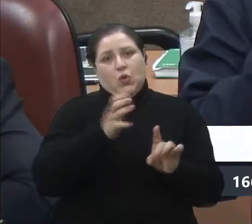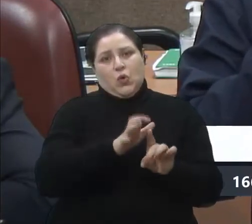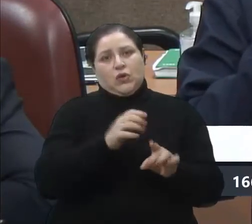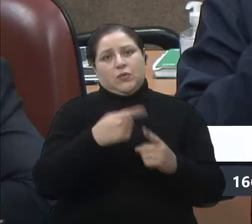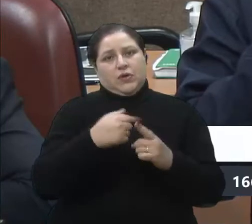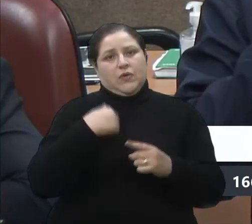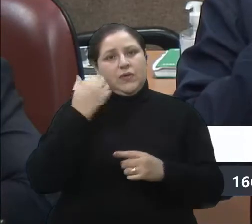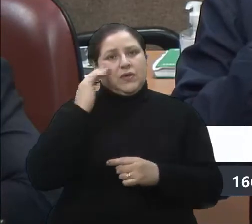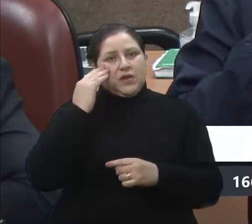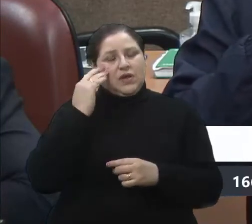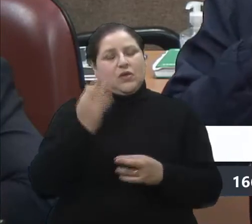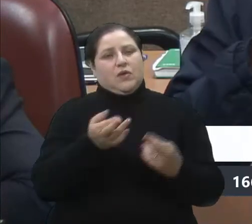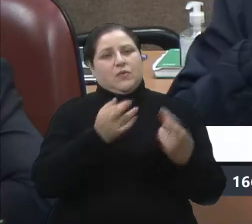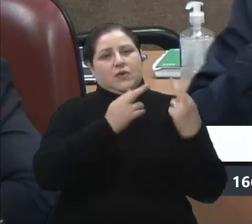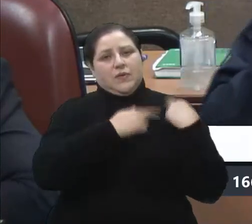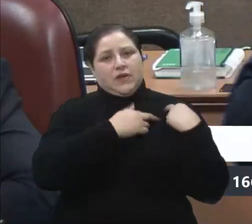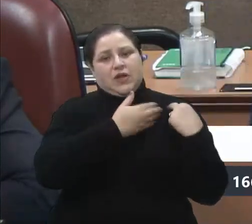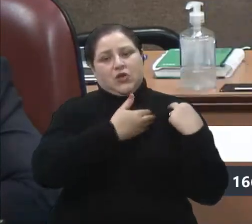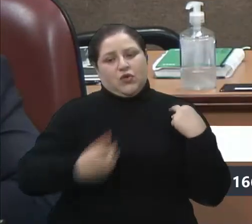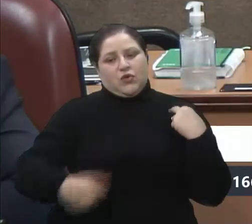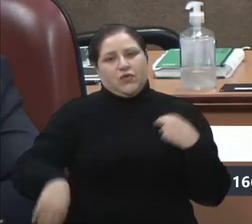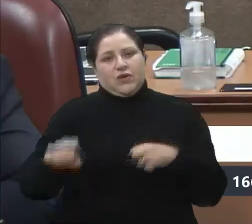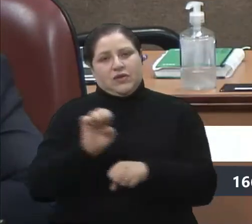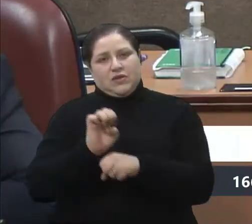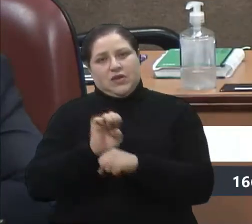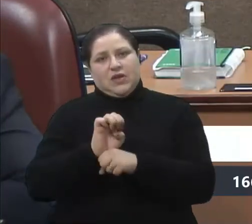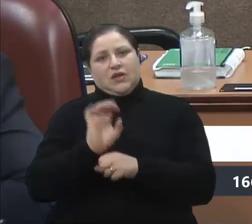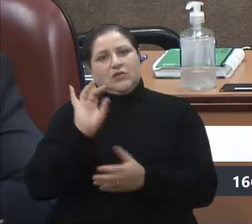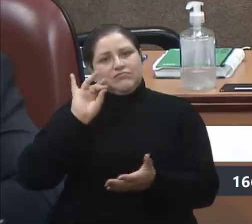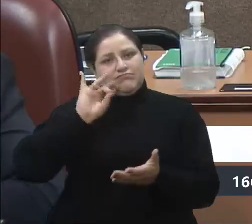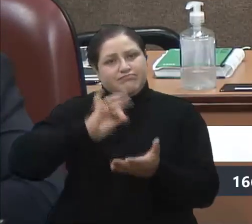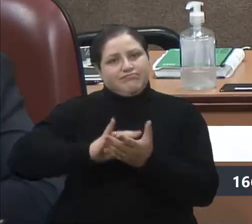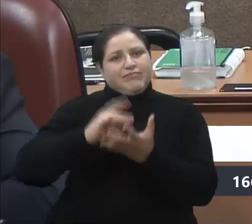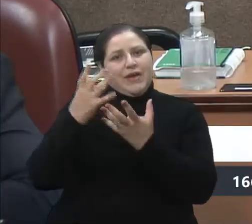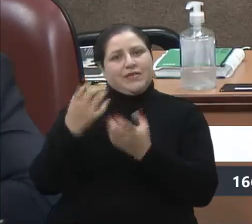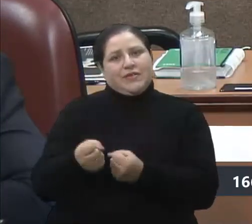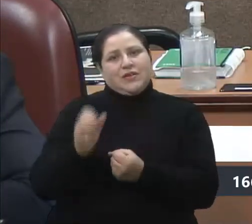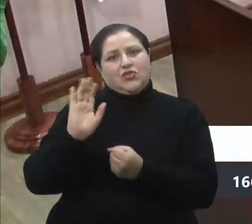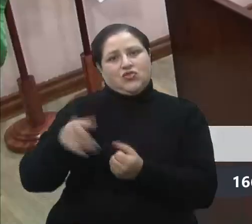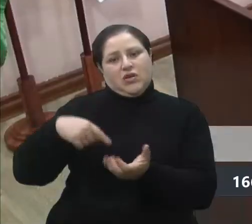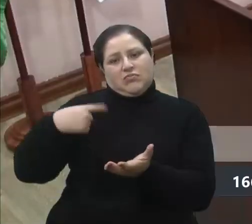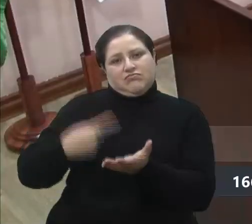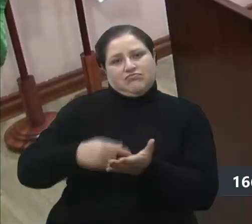responsabilidade do governo estadual como homologação do que já foi assumido era isso meu muito obrigado